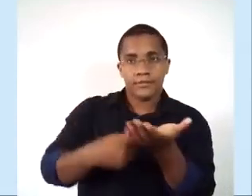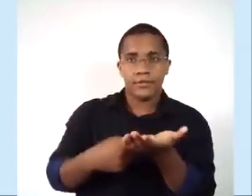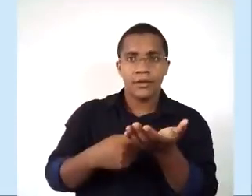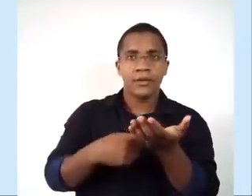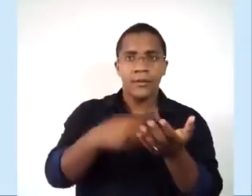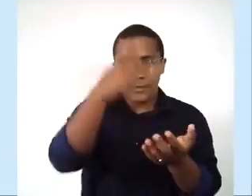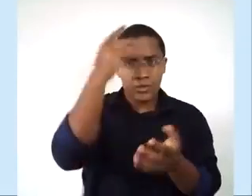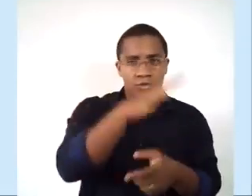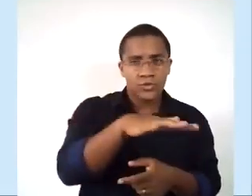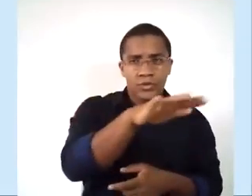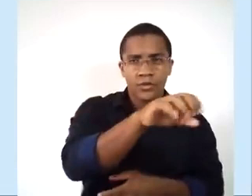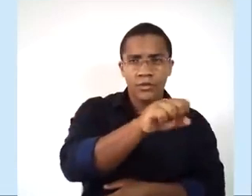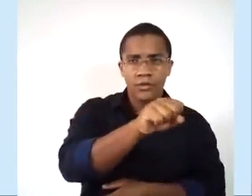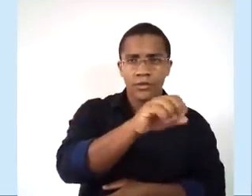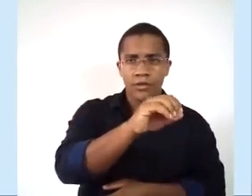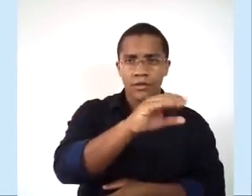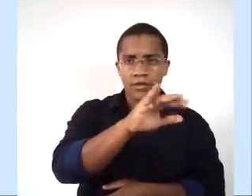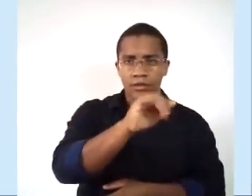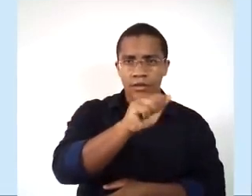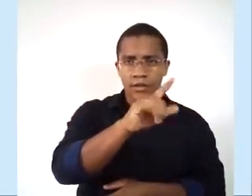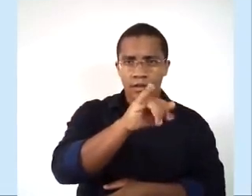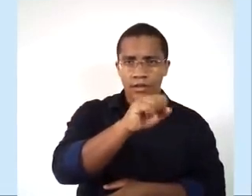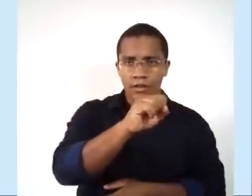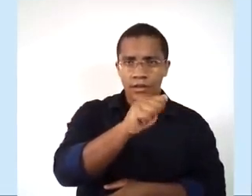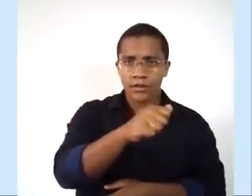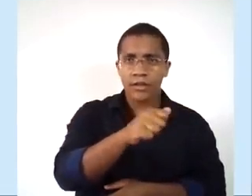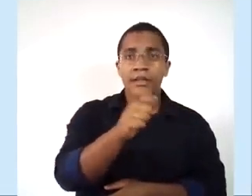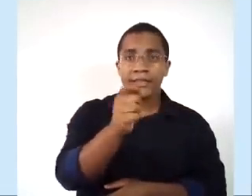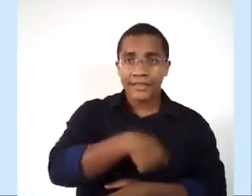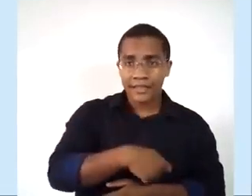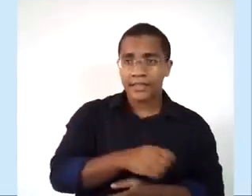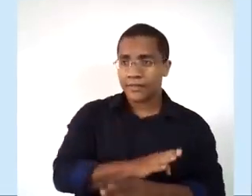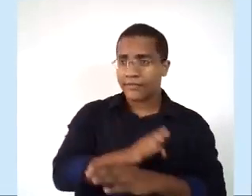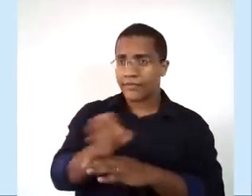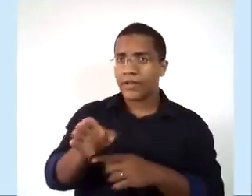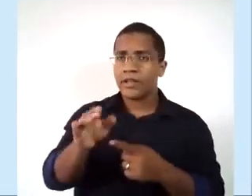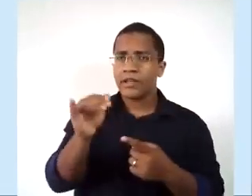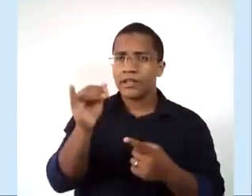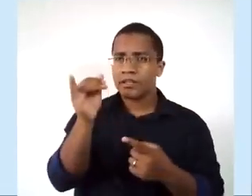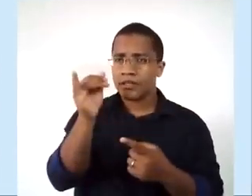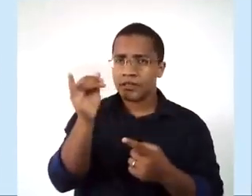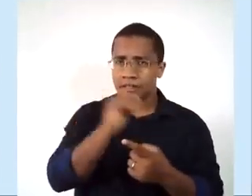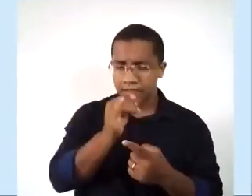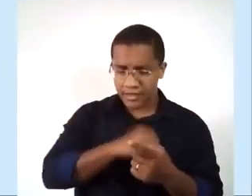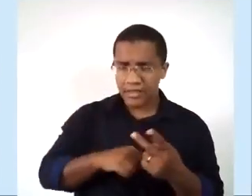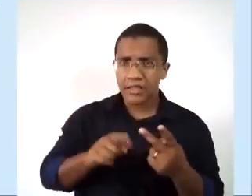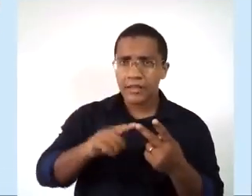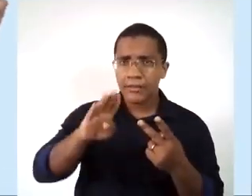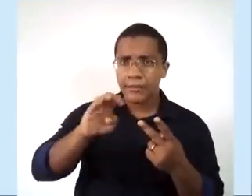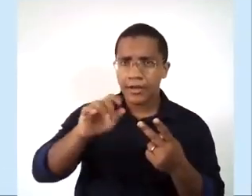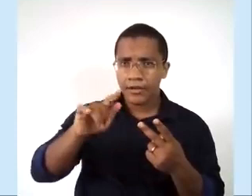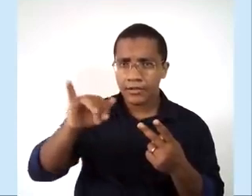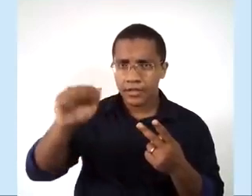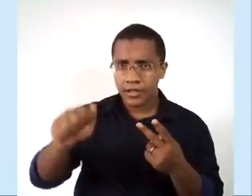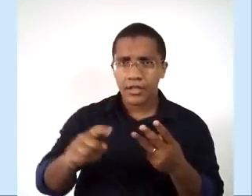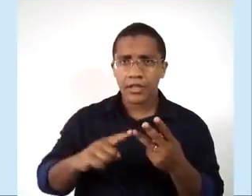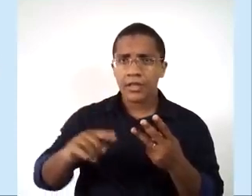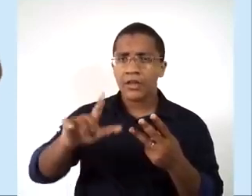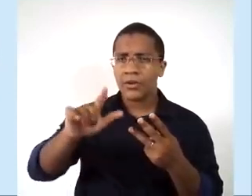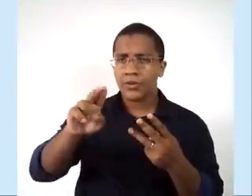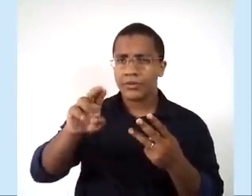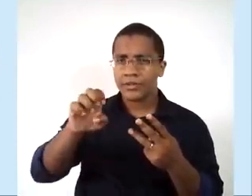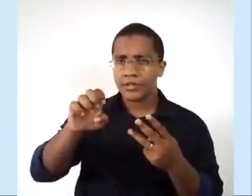eram socialistas não podiam transitar livremente entre a Itália, a Bélgica e a Holanda e Luxemburgo não, tá, gente? Vamos